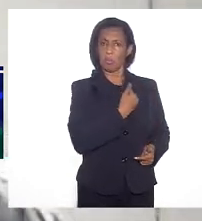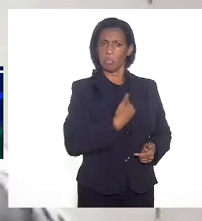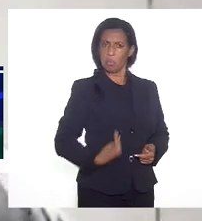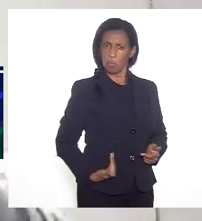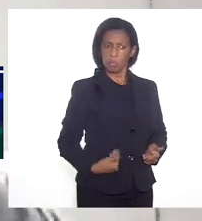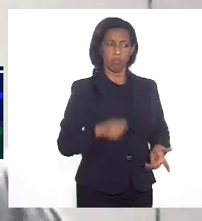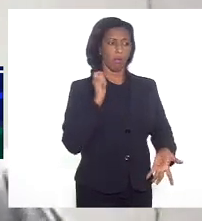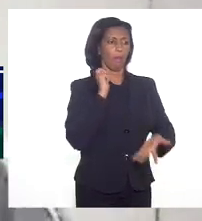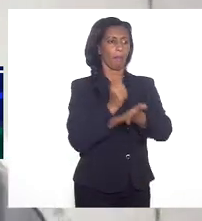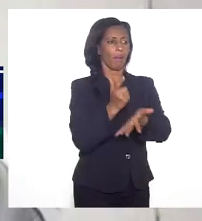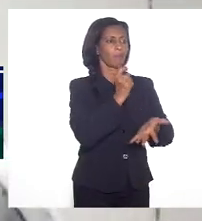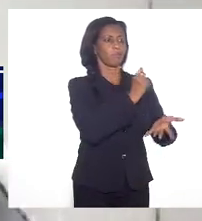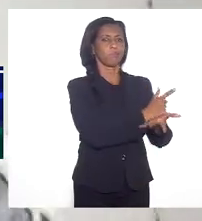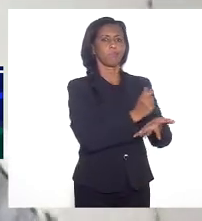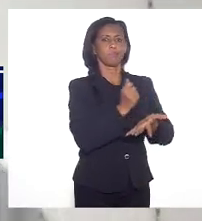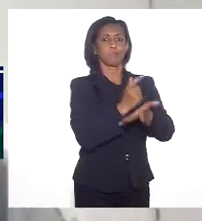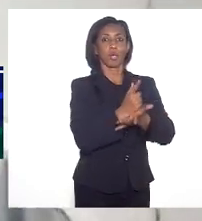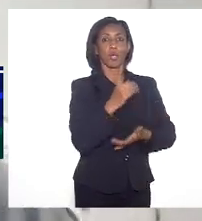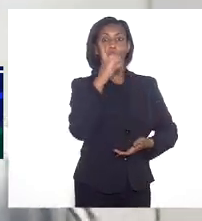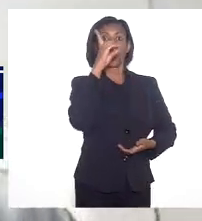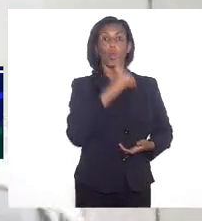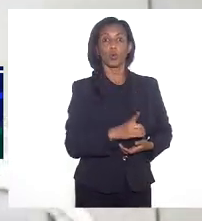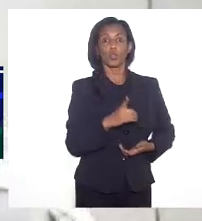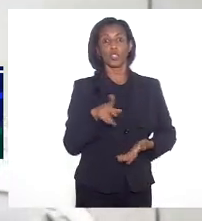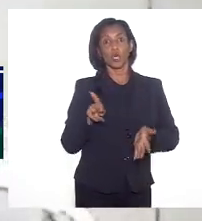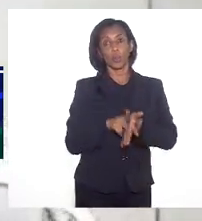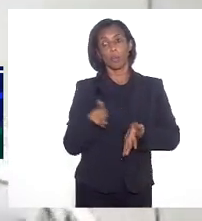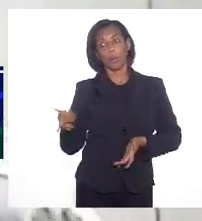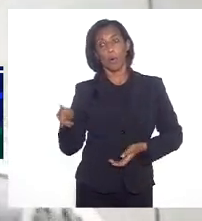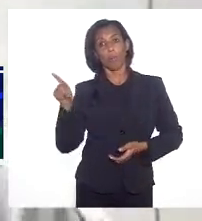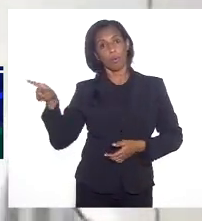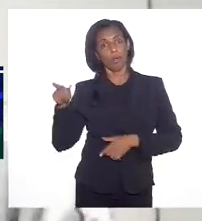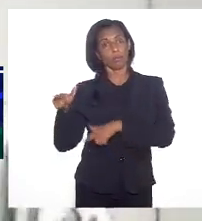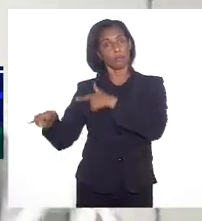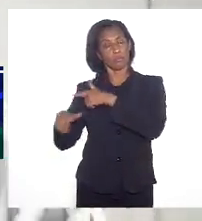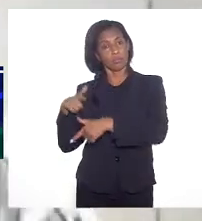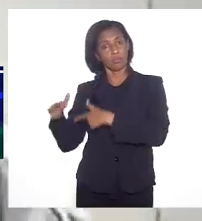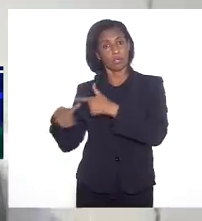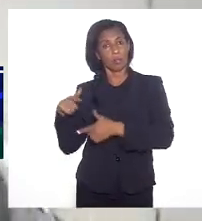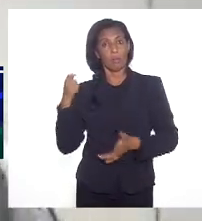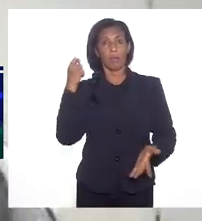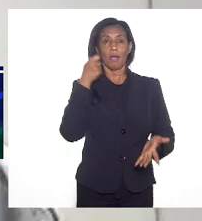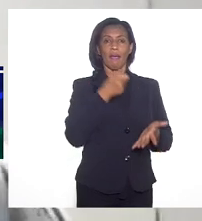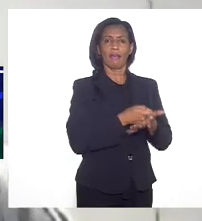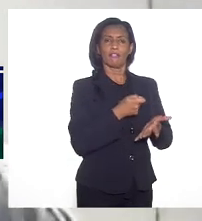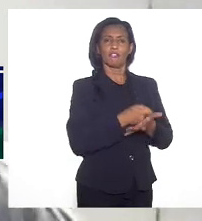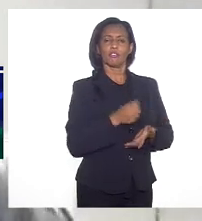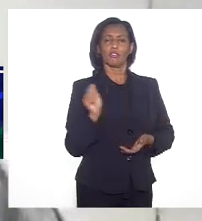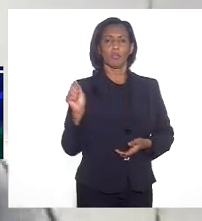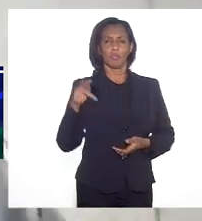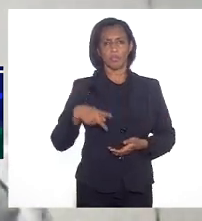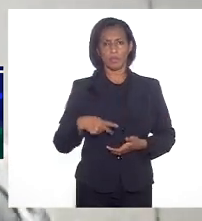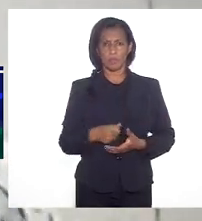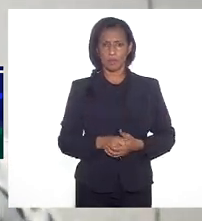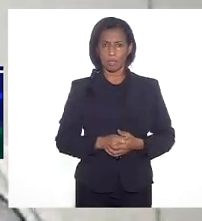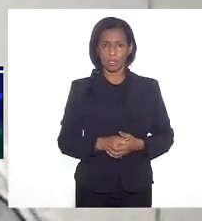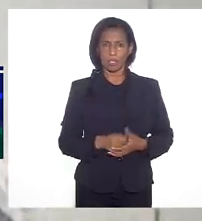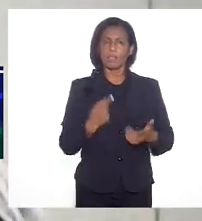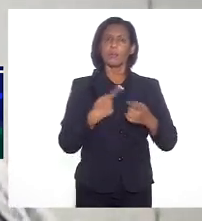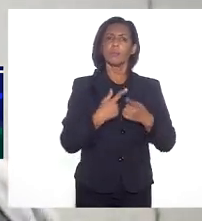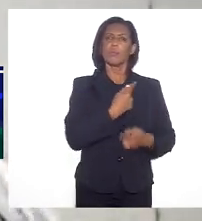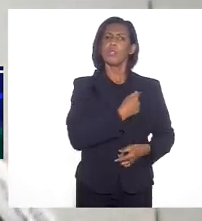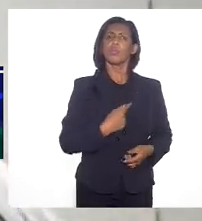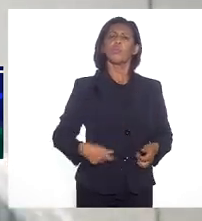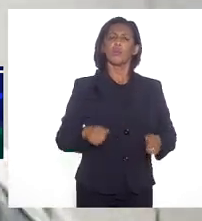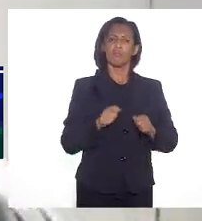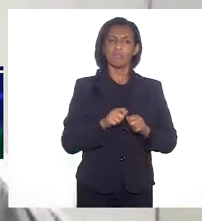financiados como dinheiro pago pelos servidores para garantir a sua aposentadoria mas por que que os governos